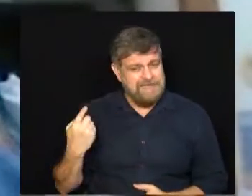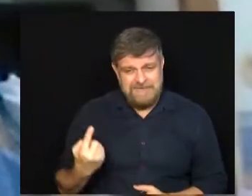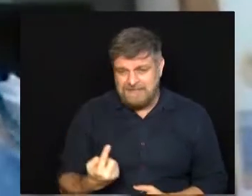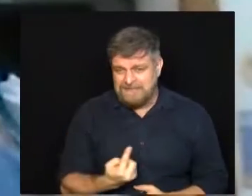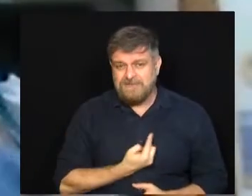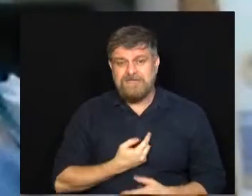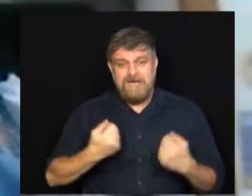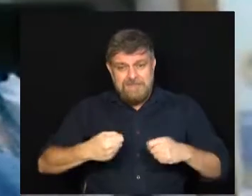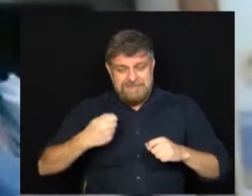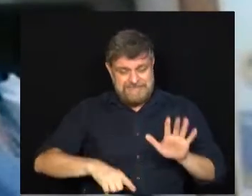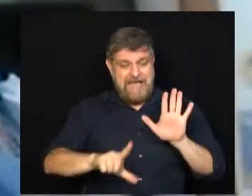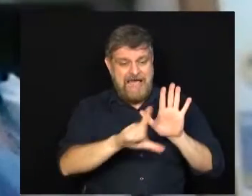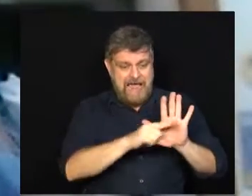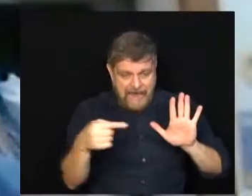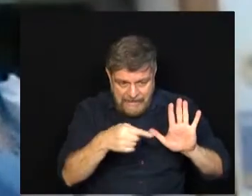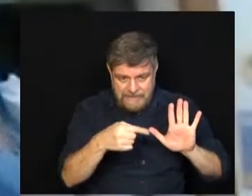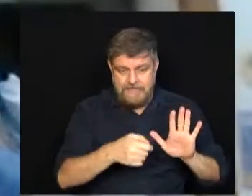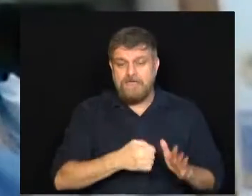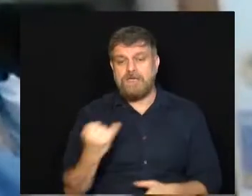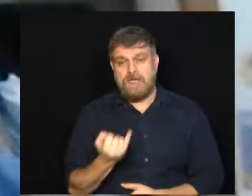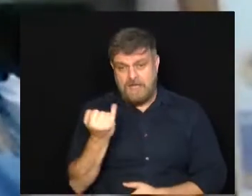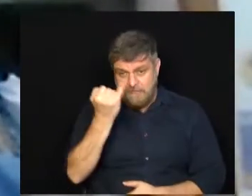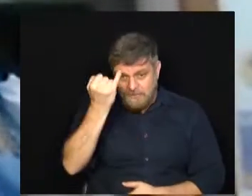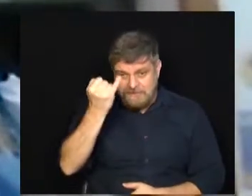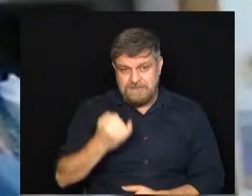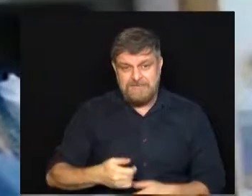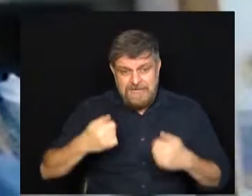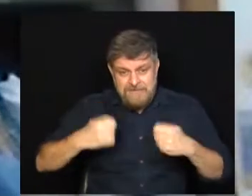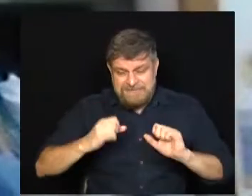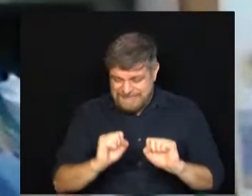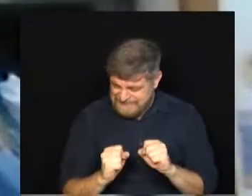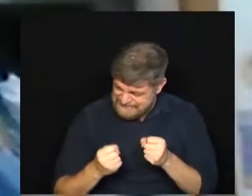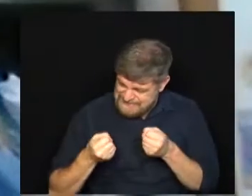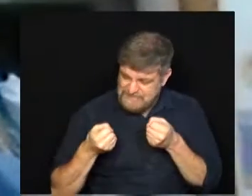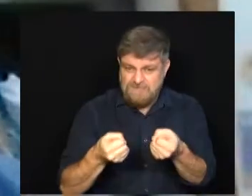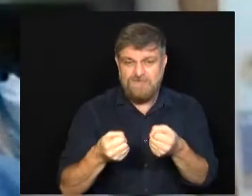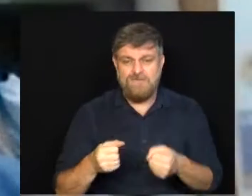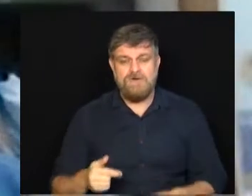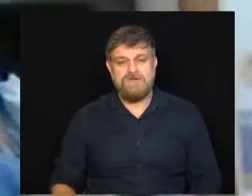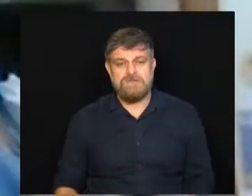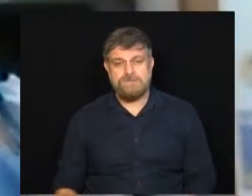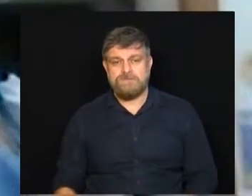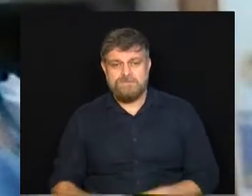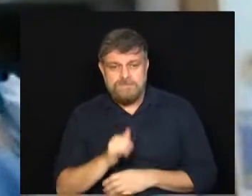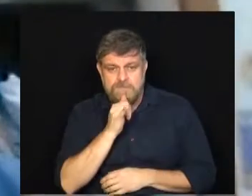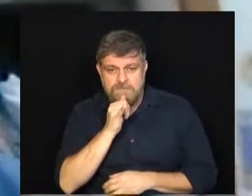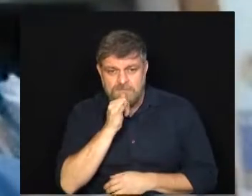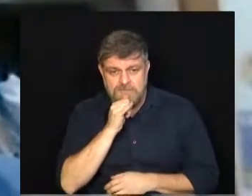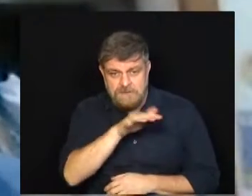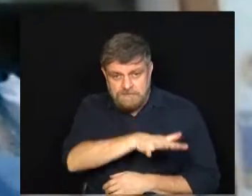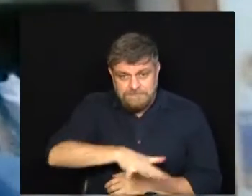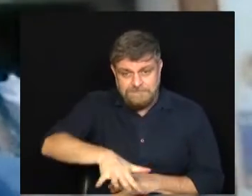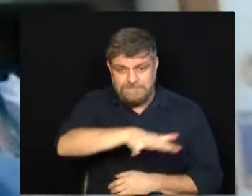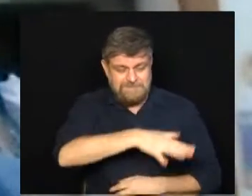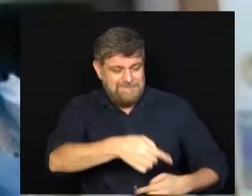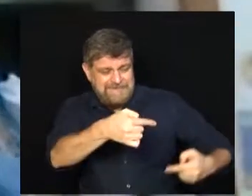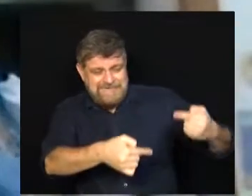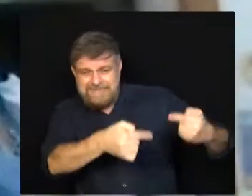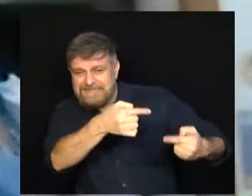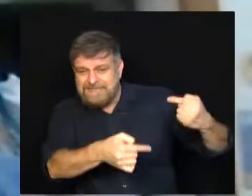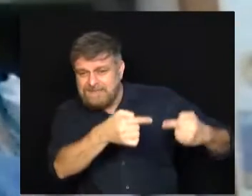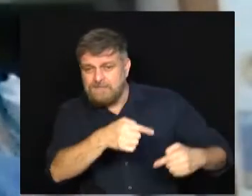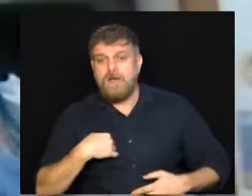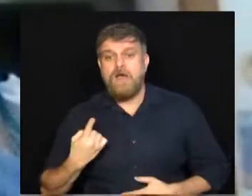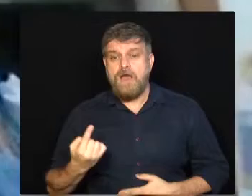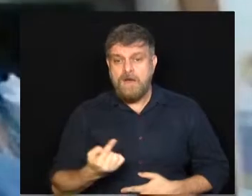algo mais do que a lei é importante. Mas existem esforços, a educação, por exemplo, é um espaço importantíssimo para nós